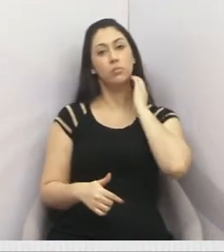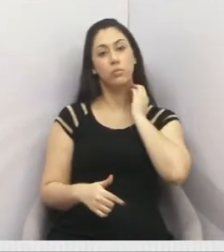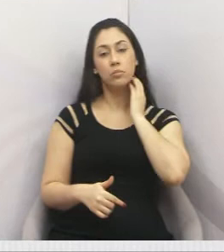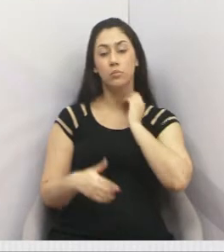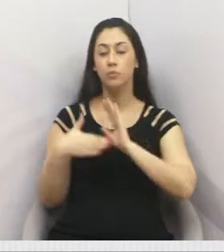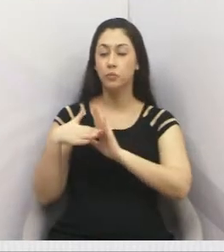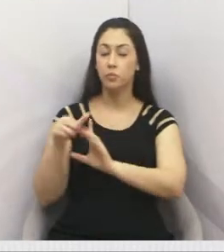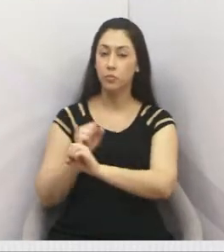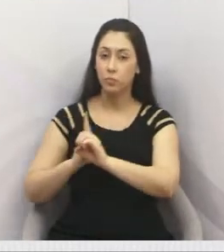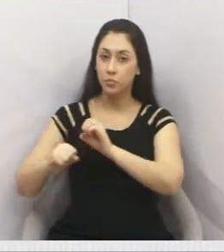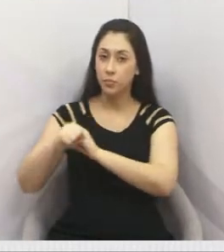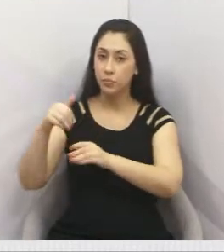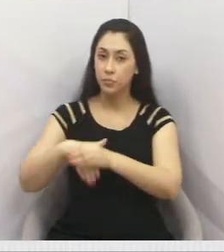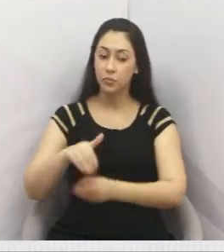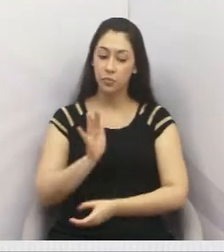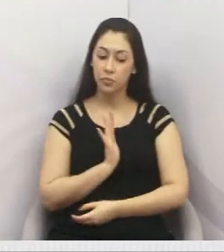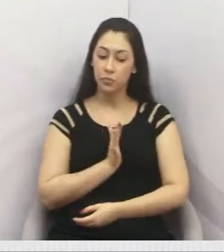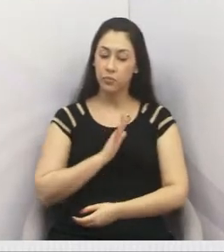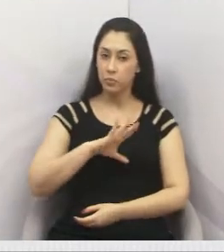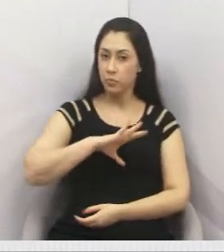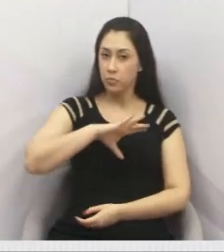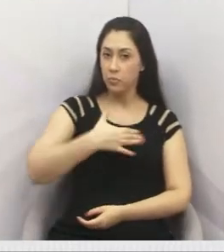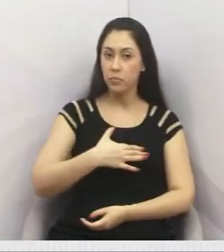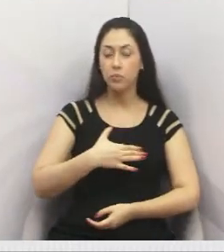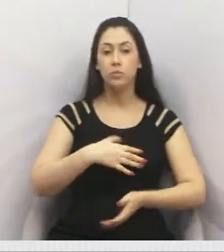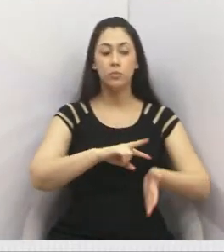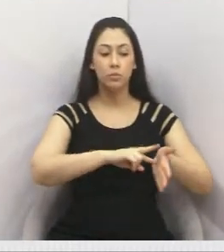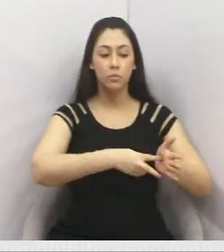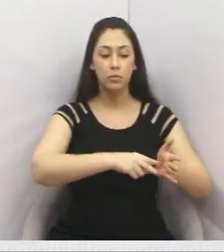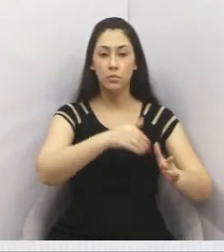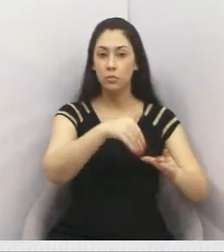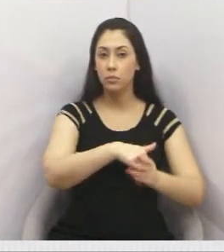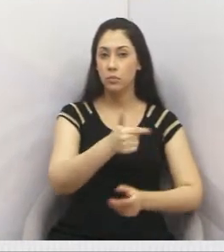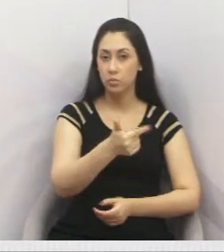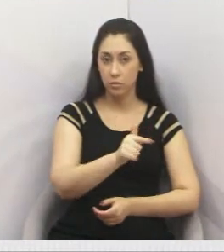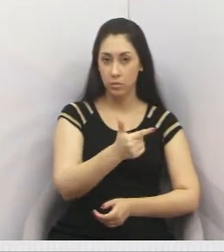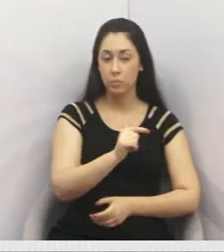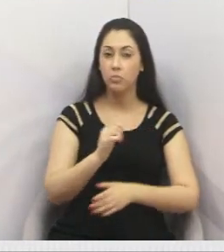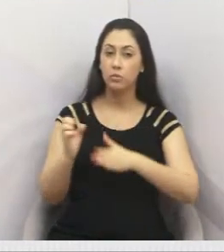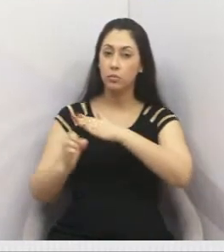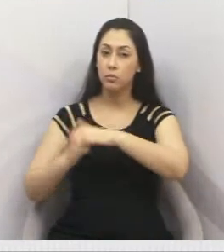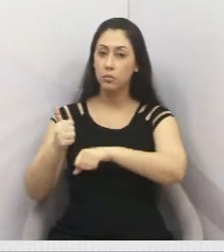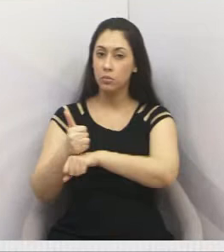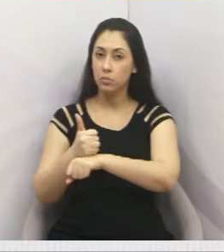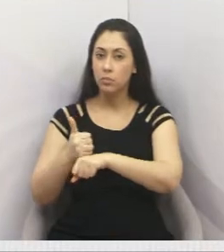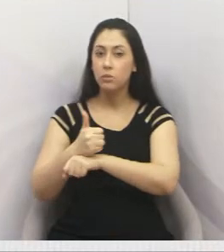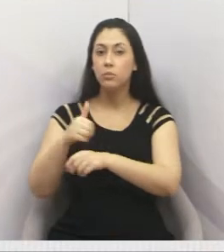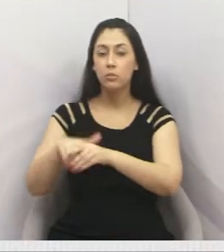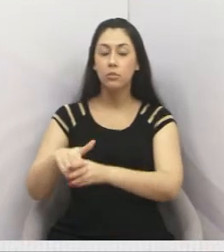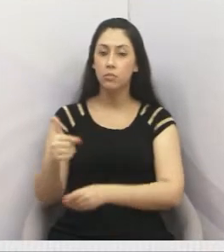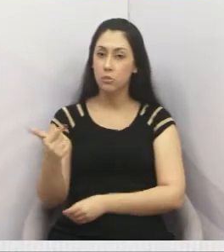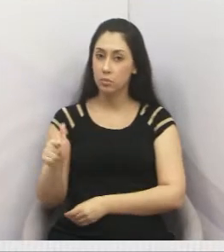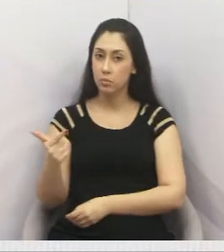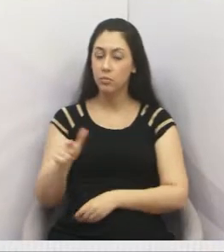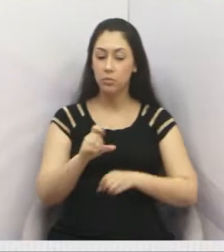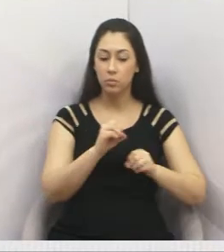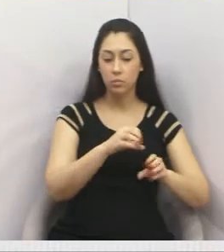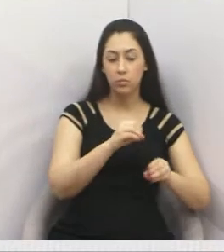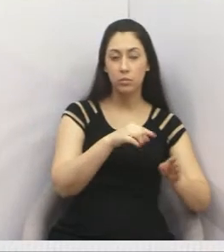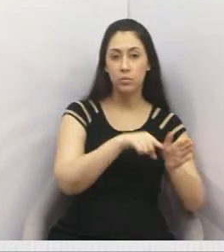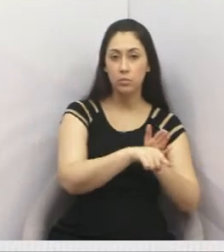Movimentos populares Coração Valente, entidade de classe sindical em branco, empresa ou entidades profissionais em branco, entidades